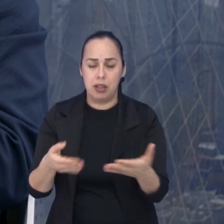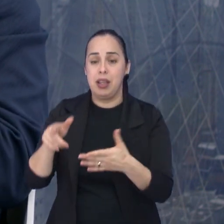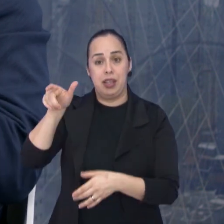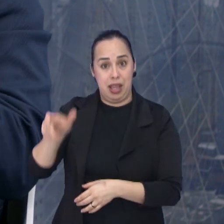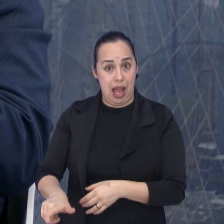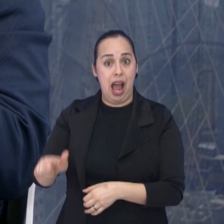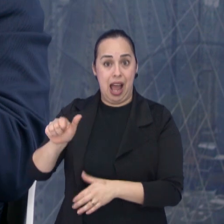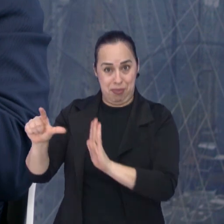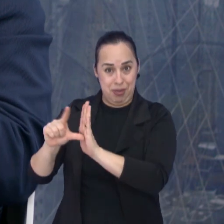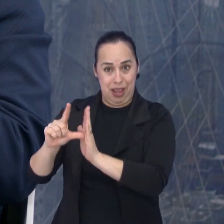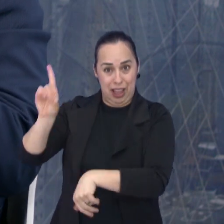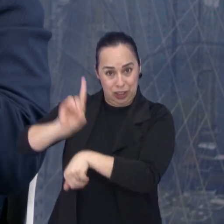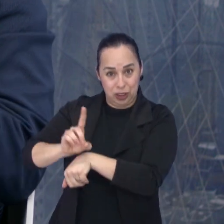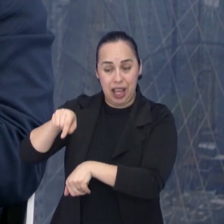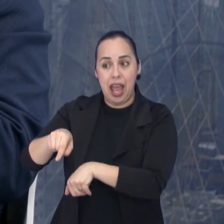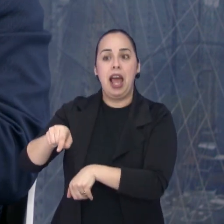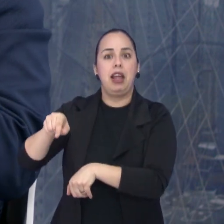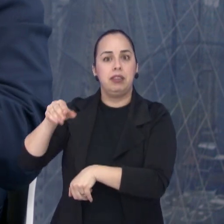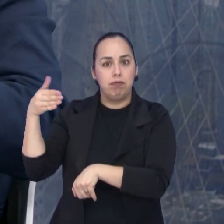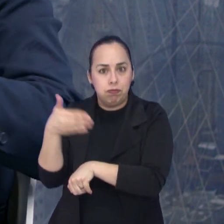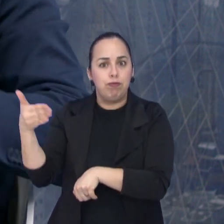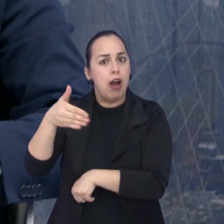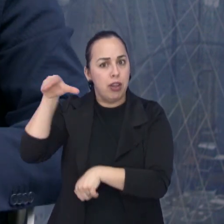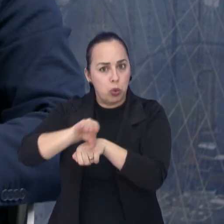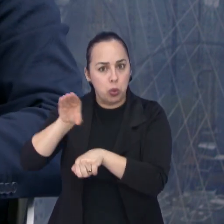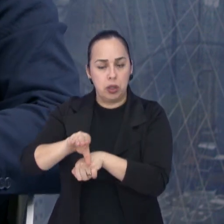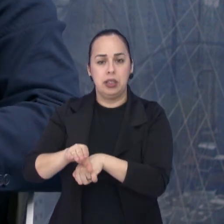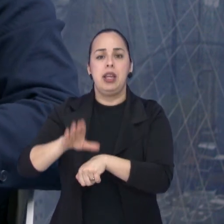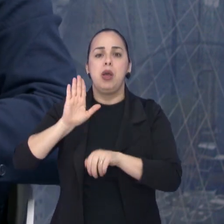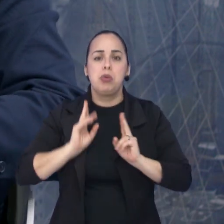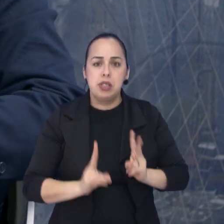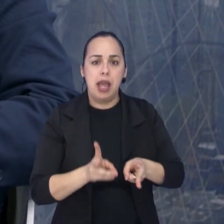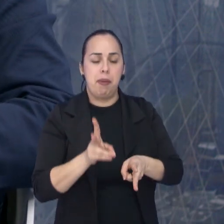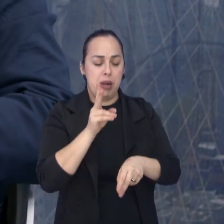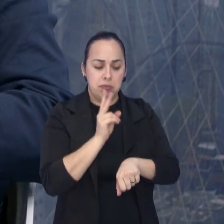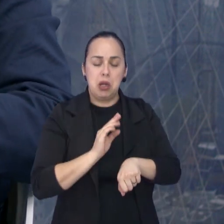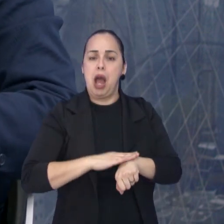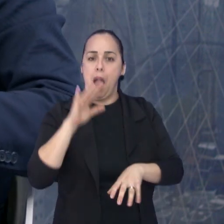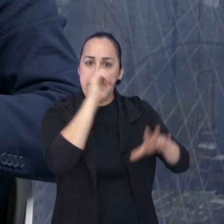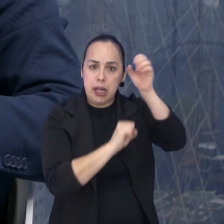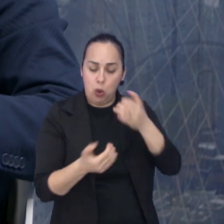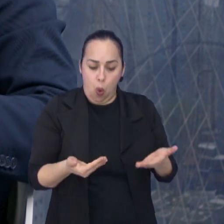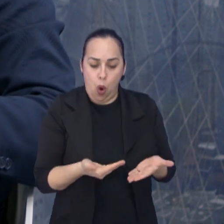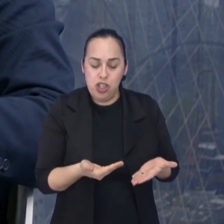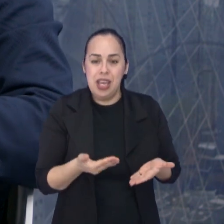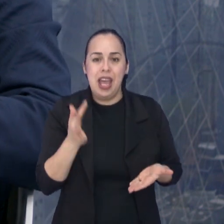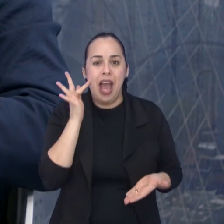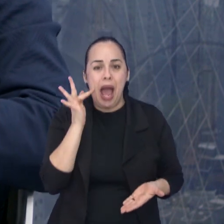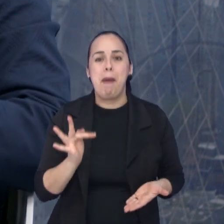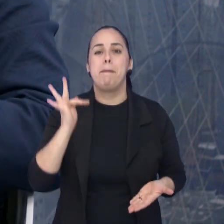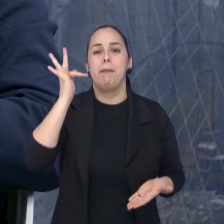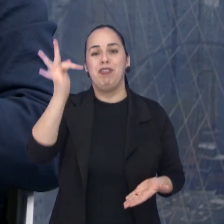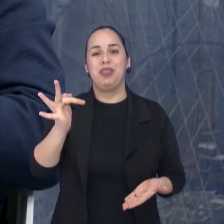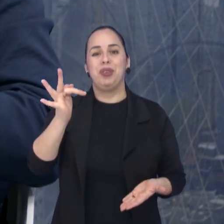nossos serviços. É isso mesmo, o tempo todo. O que eu sei hoje muda amanhã e ele perde o